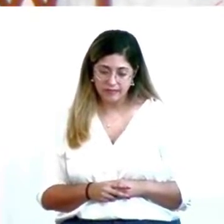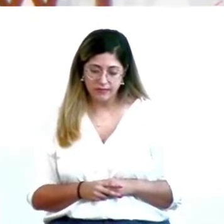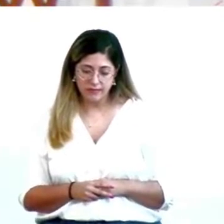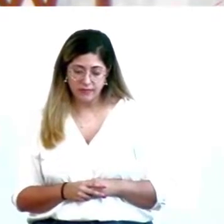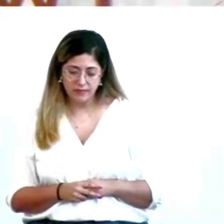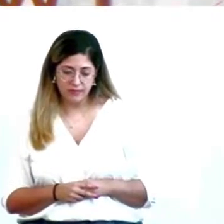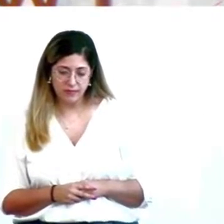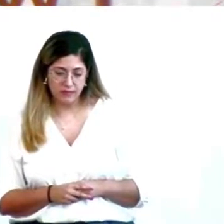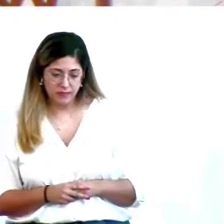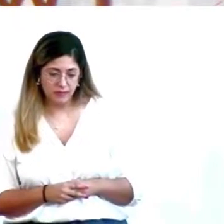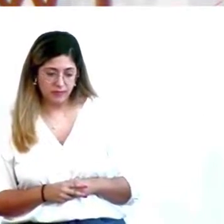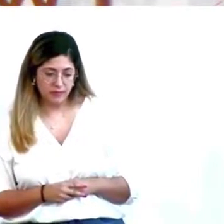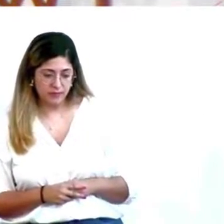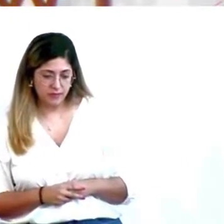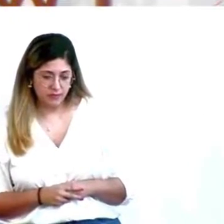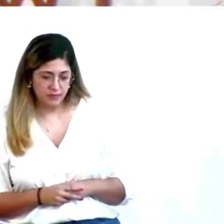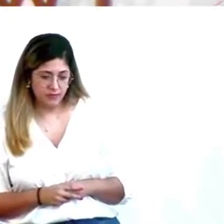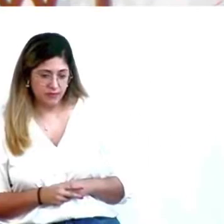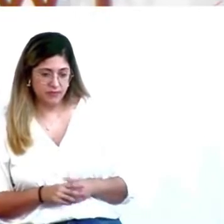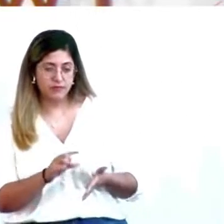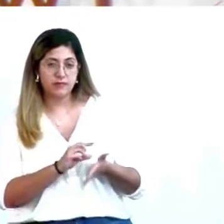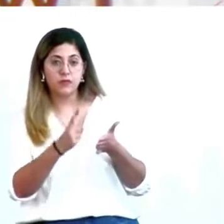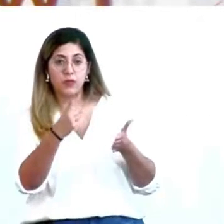1 e 2.